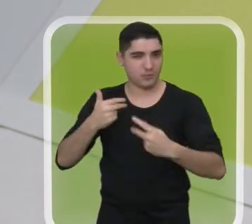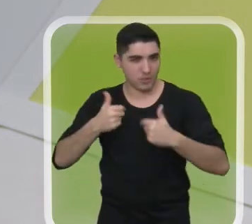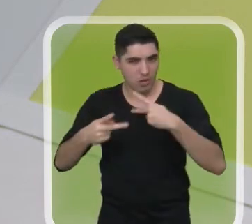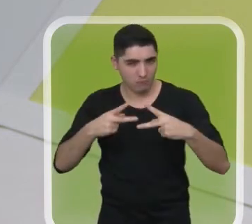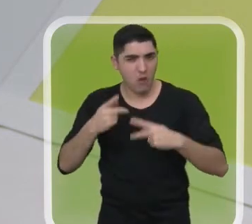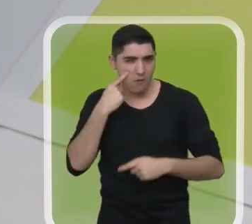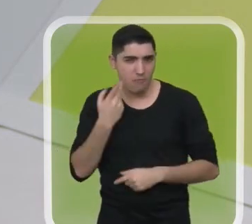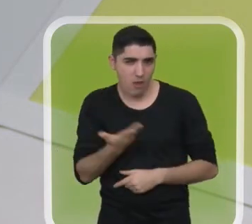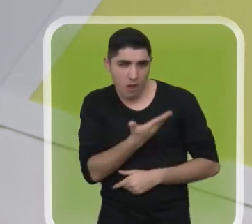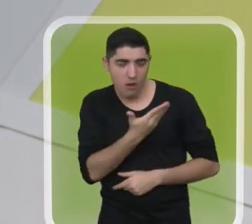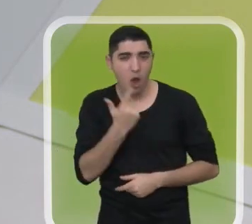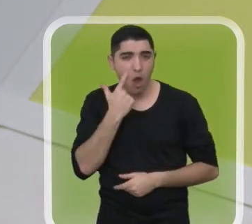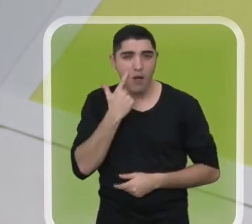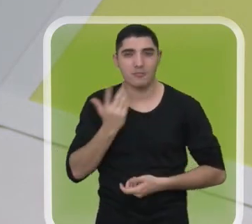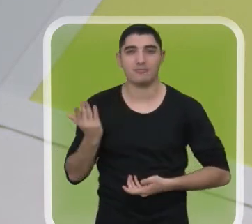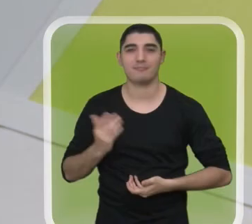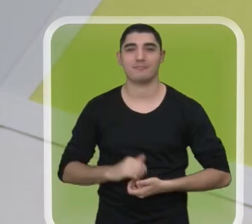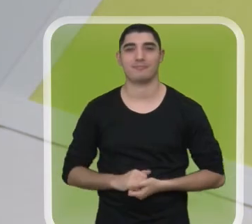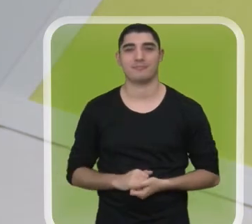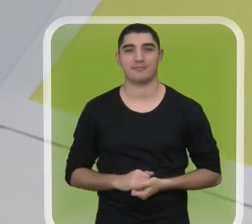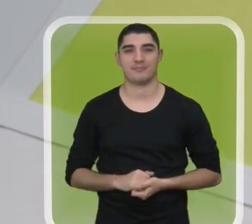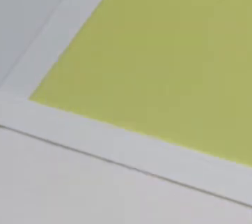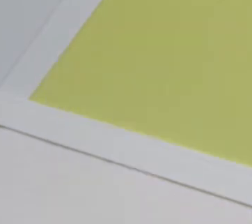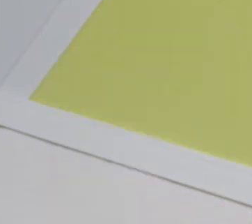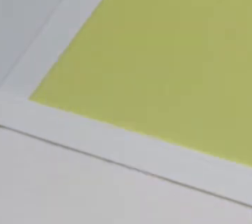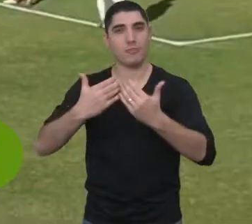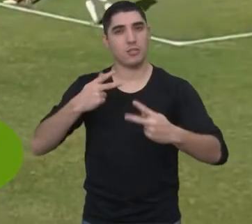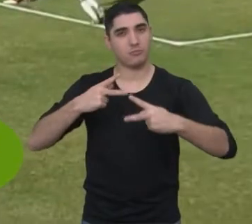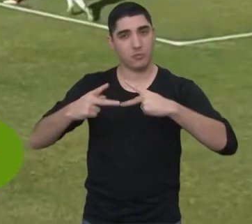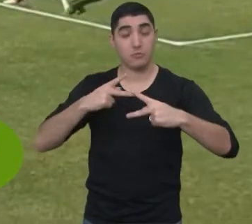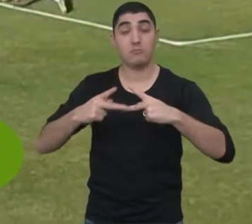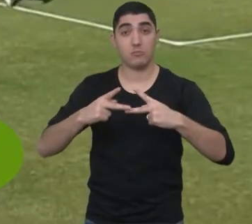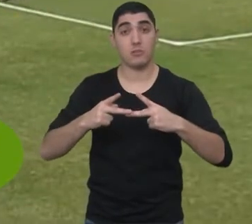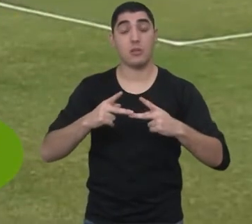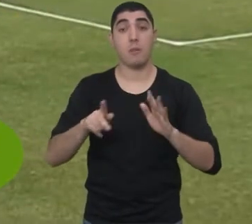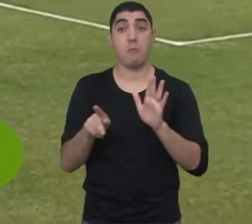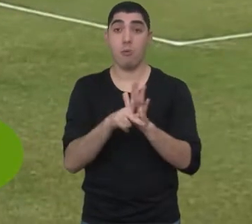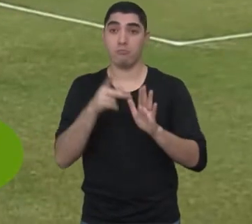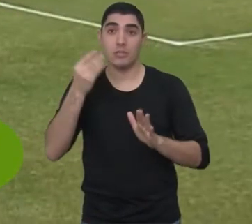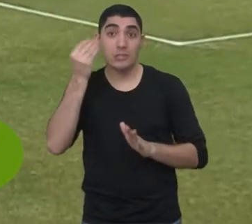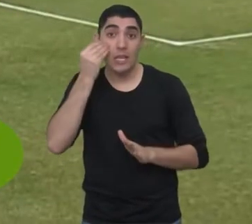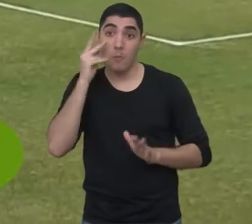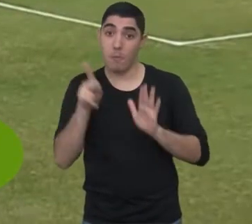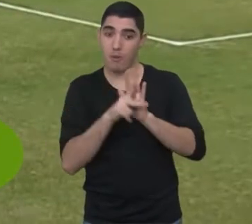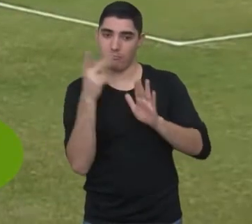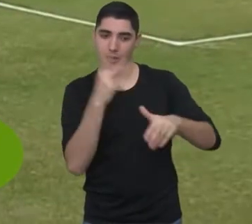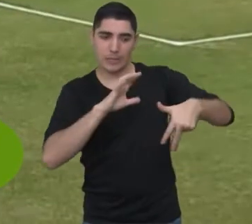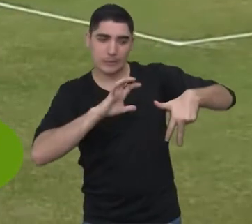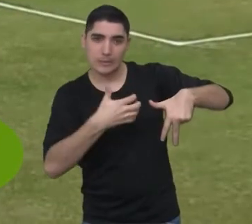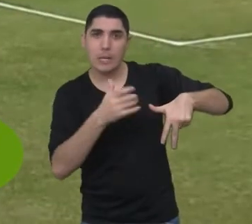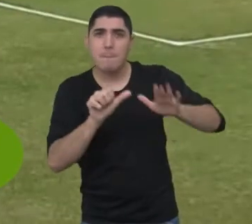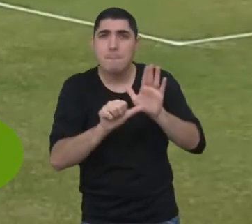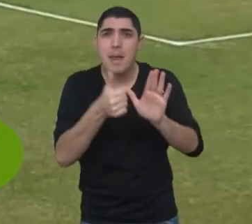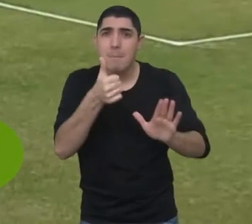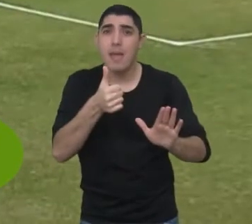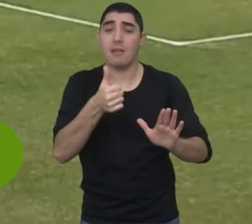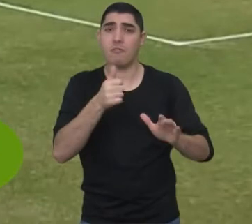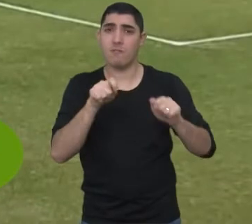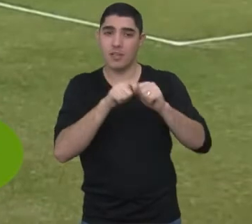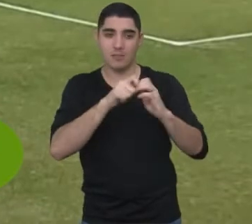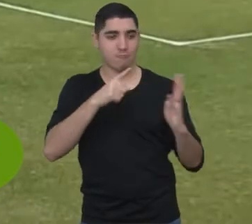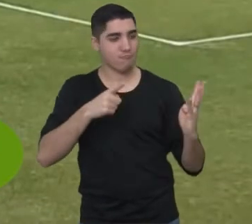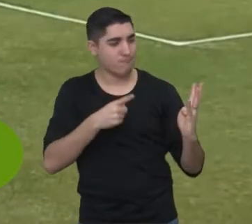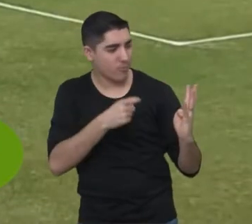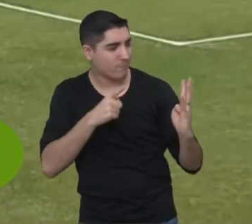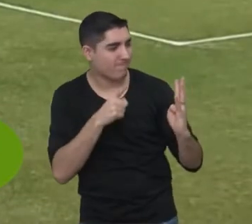a partida? Coloca, Matheus! Jogando no estádio Martins Pereira, a primeira chance foi do joseense nessa cobrança de falta,